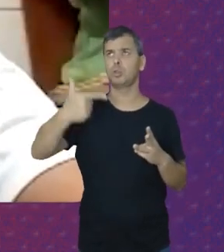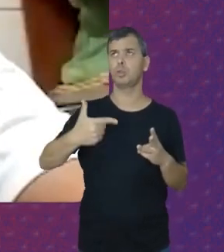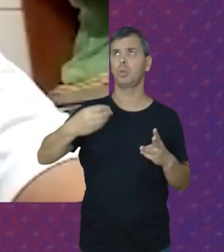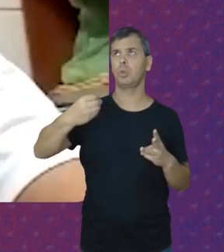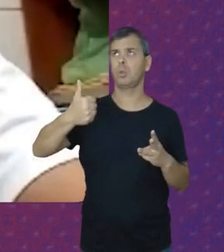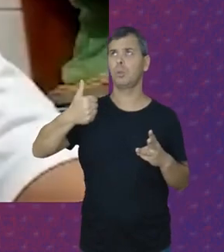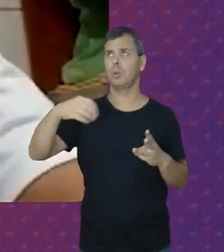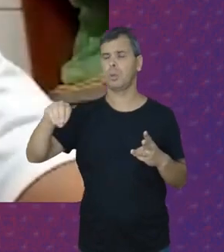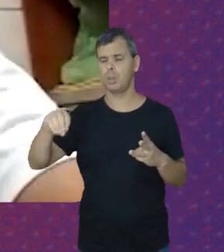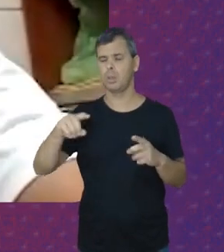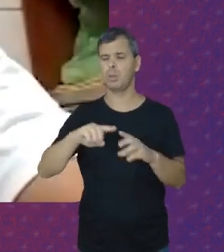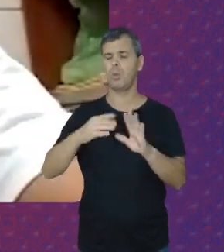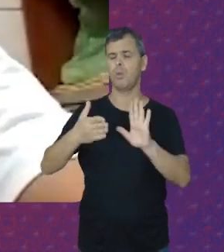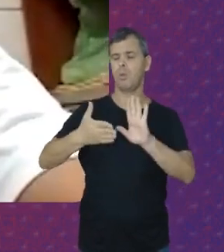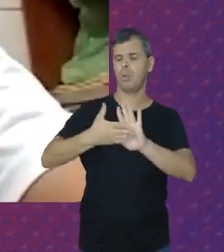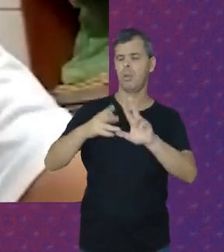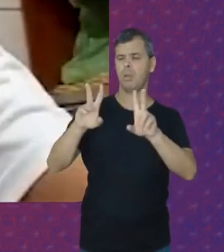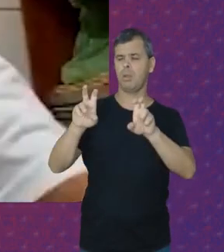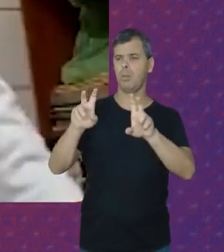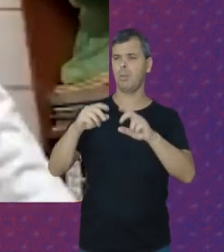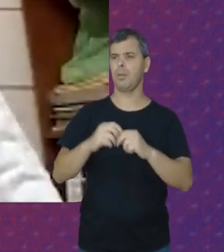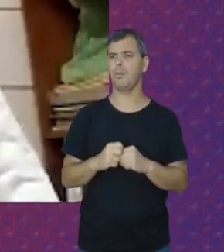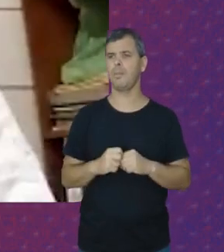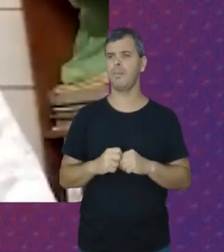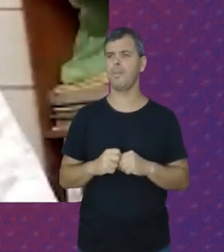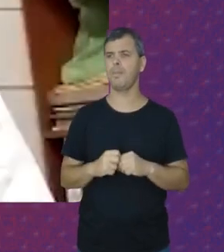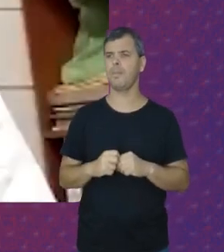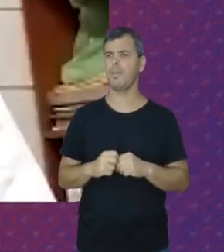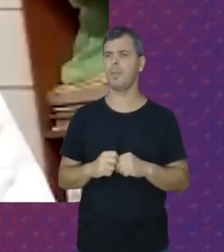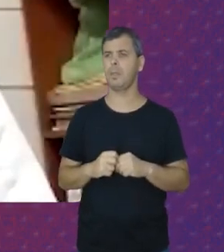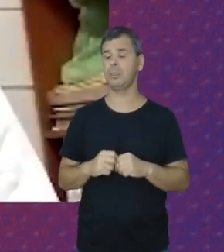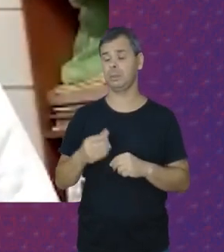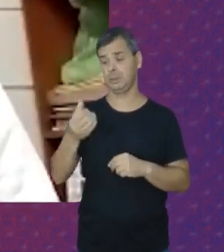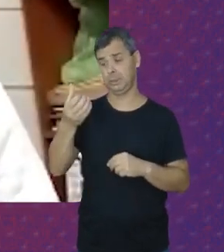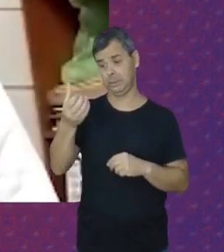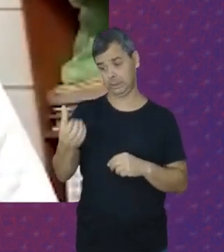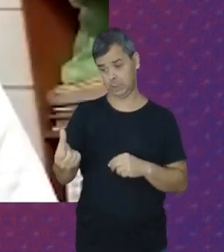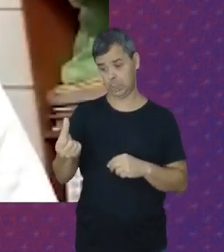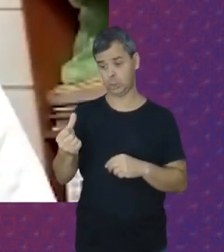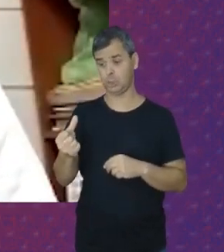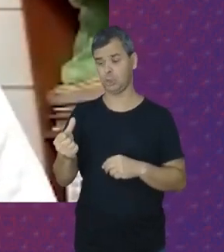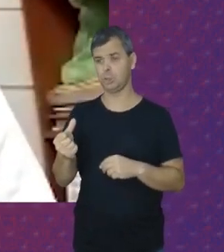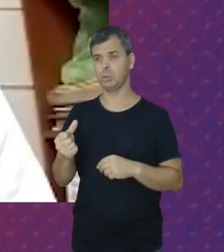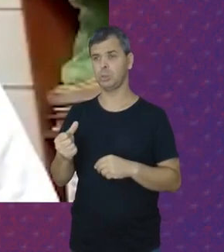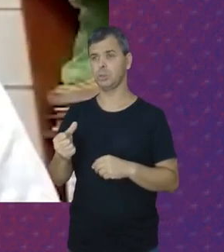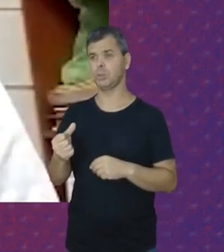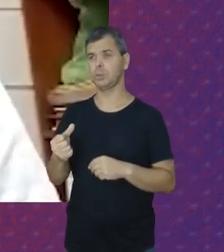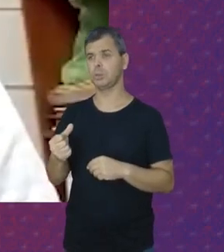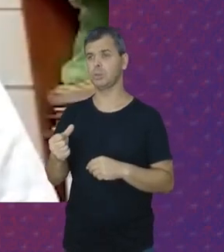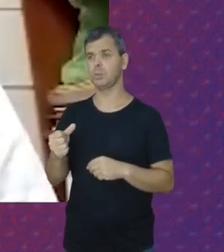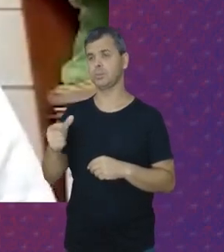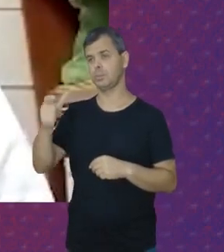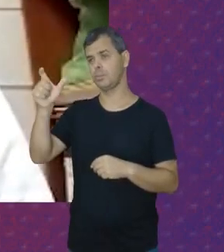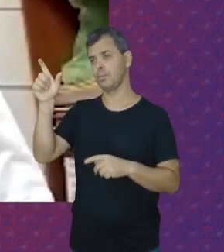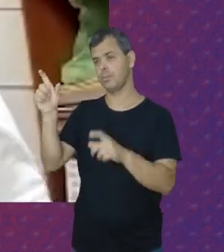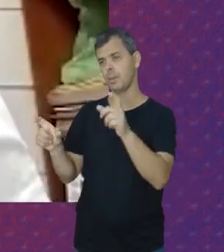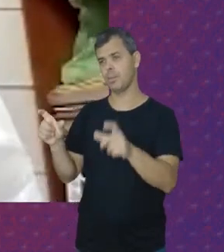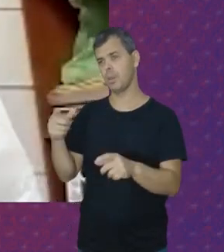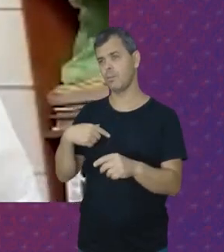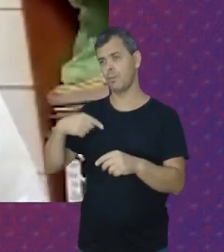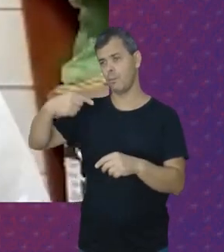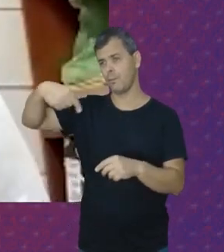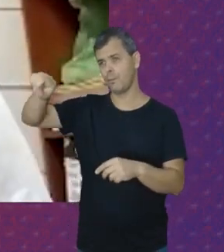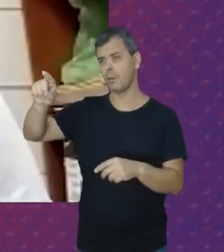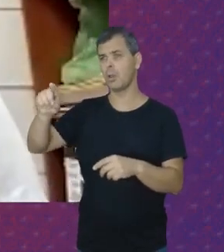Com a pauta construída, 6 companheiras foram, né, para a Conferência Internacional do